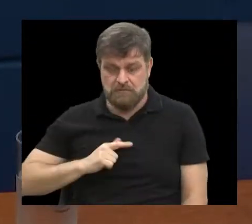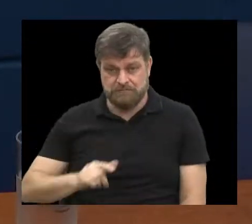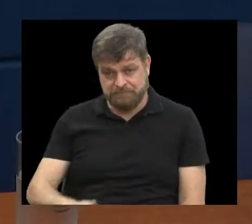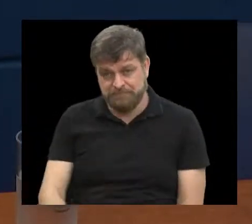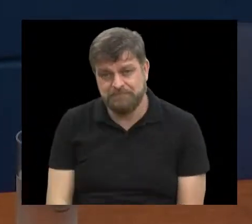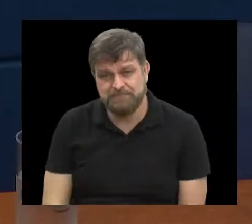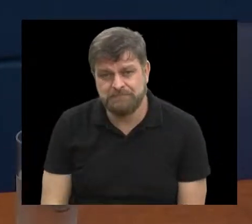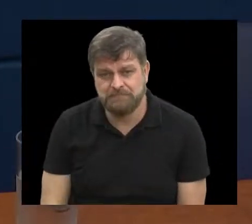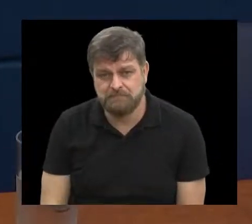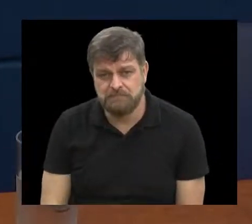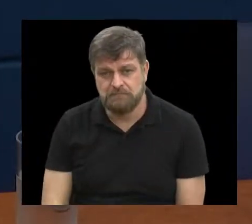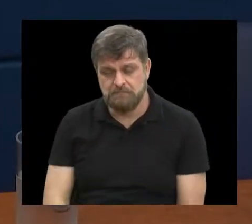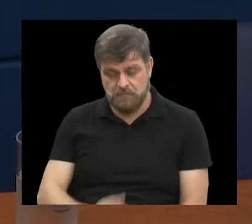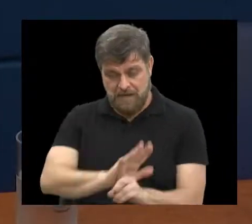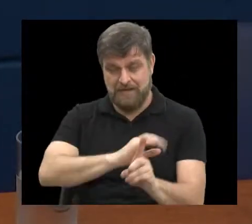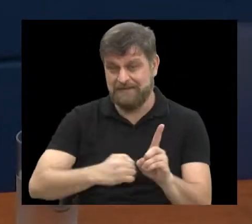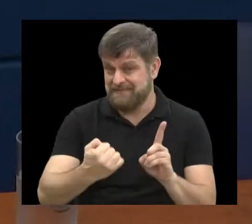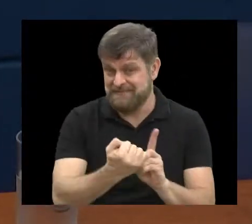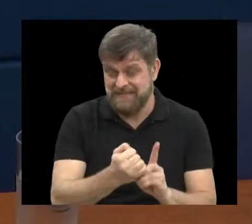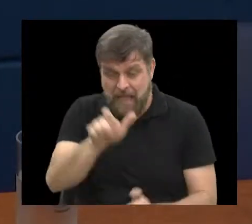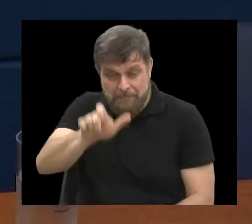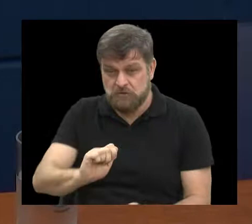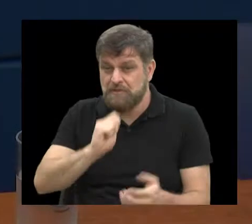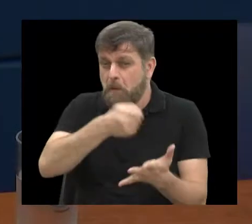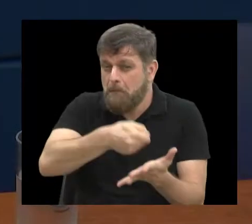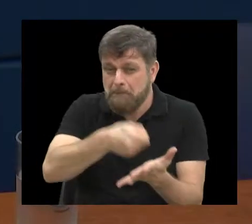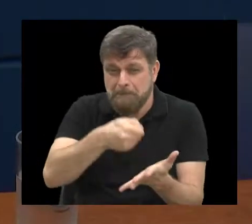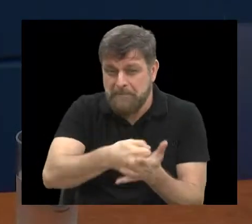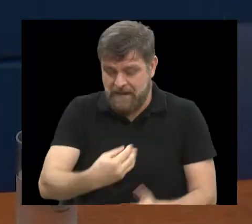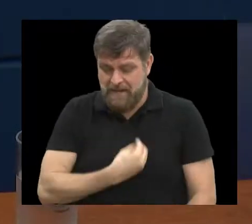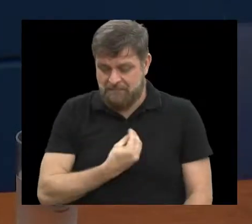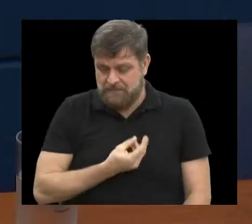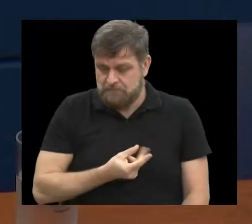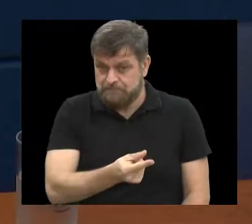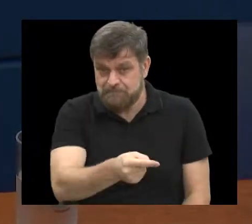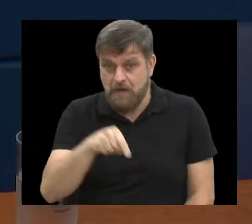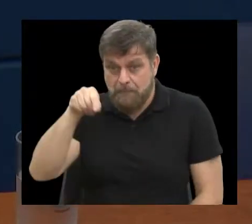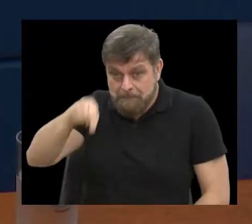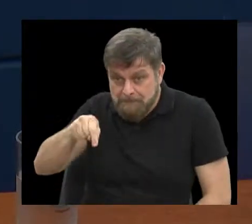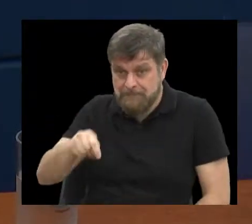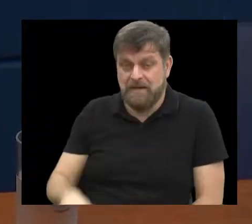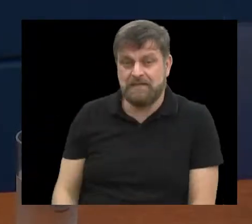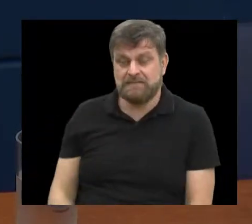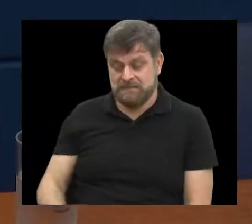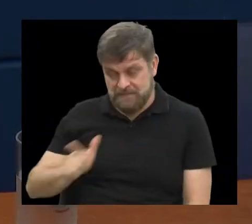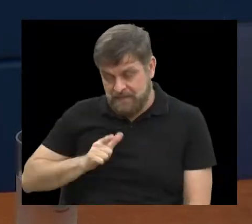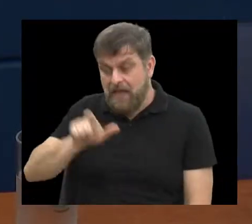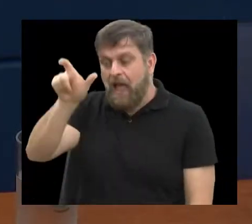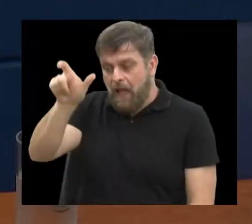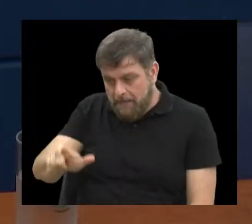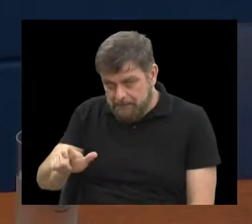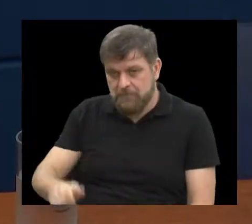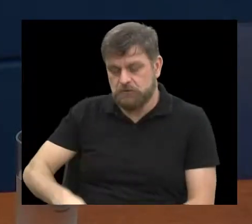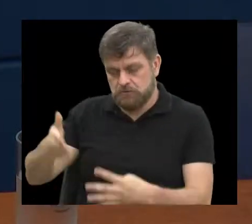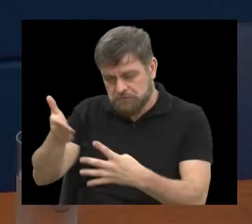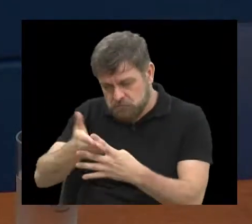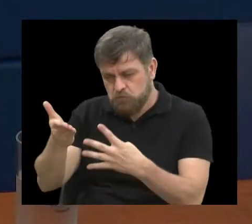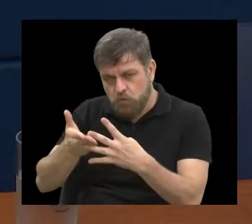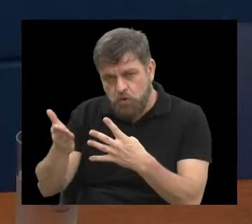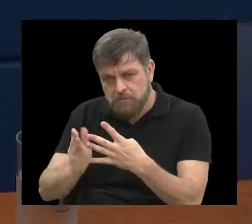principal, que os da assistência não são contributivos e os da previdência são benefícios que dependem de